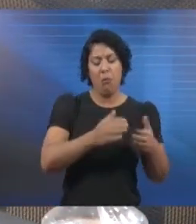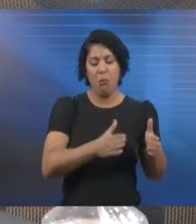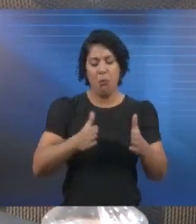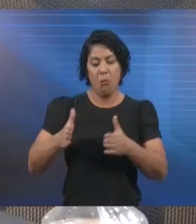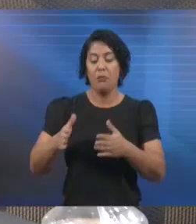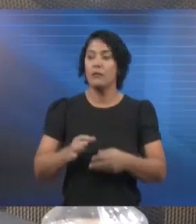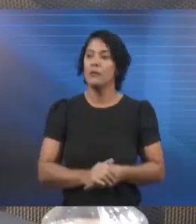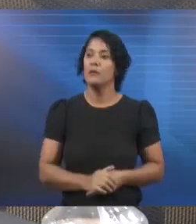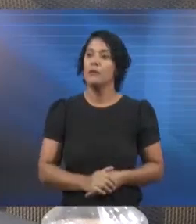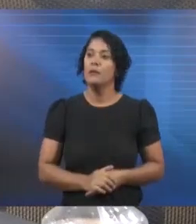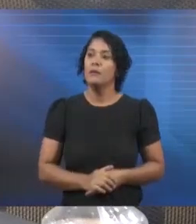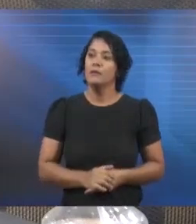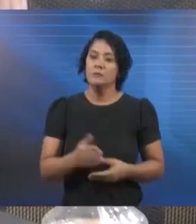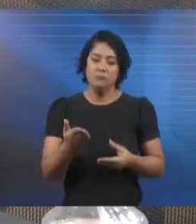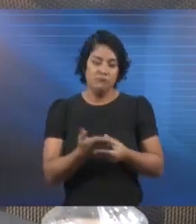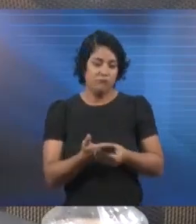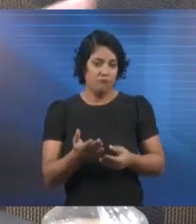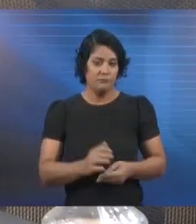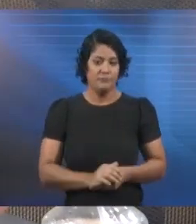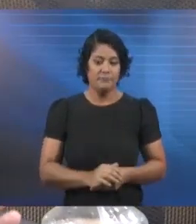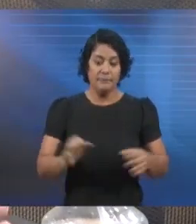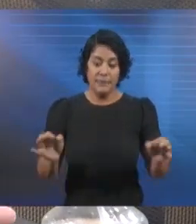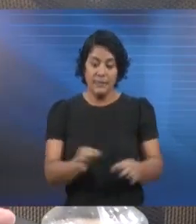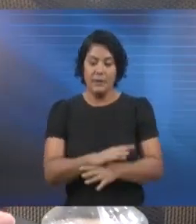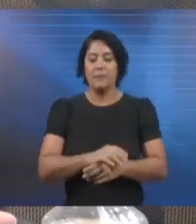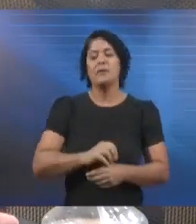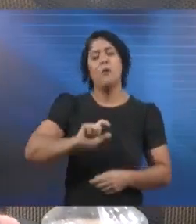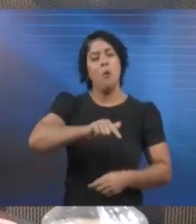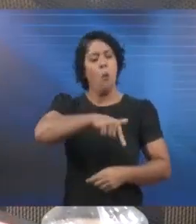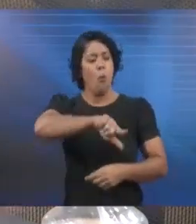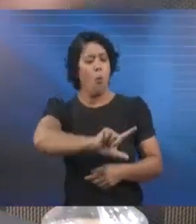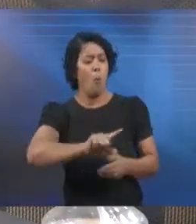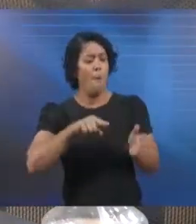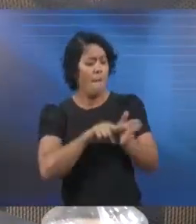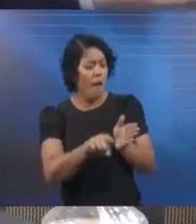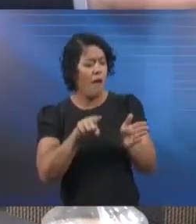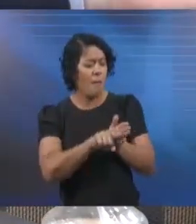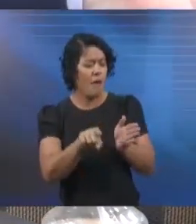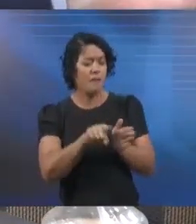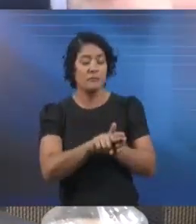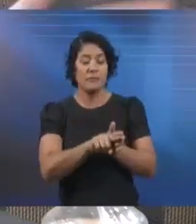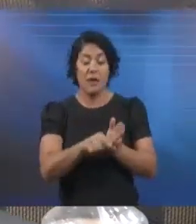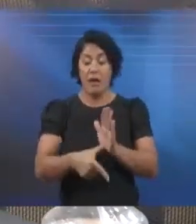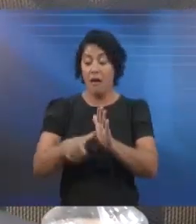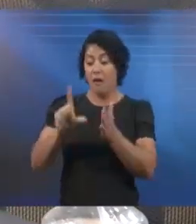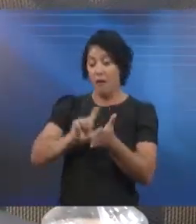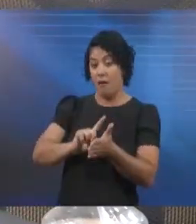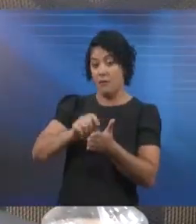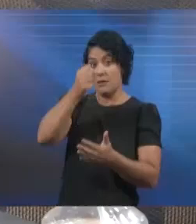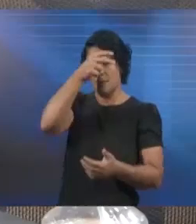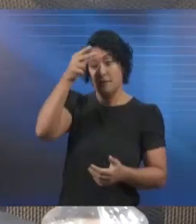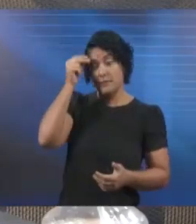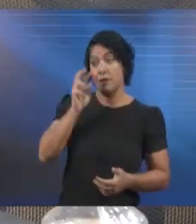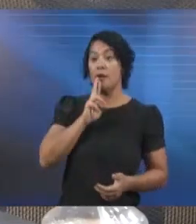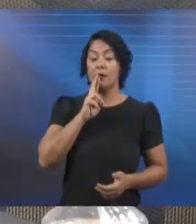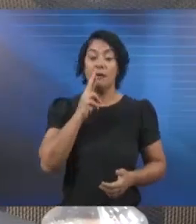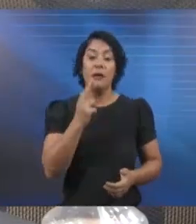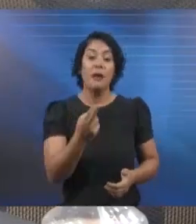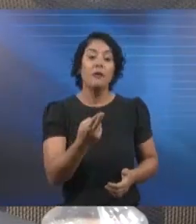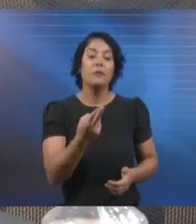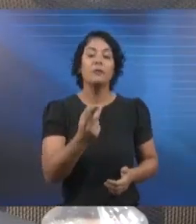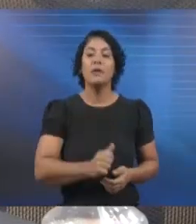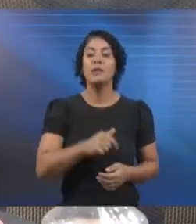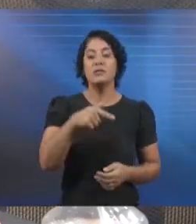sempre que se termina um é uma etapa outros questionamentos são feitos na etapa anterior a prefeitura respondeu a 52